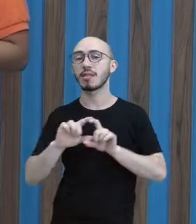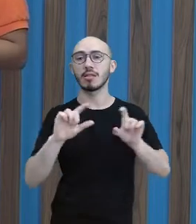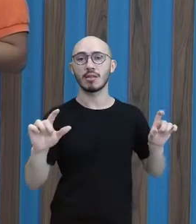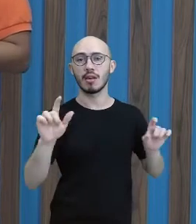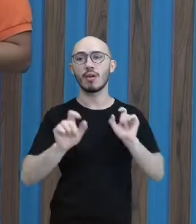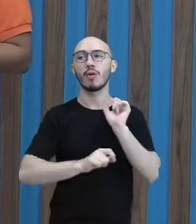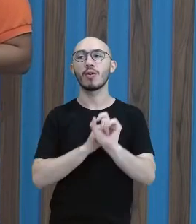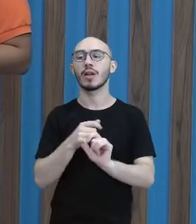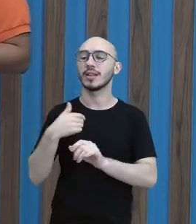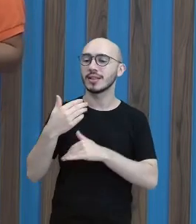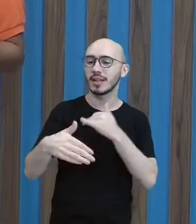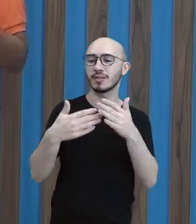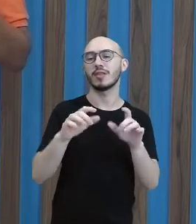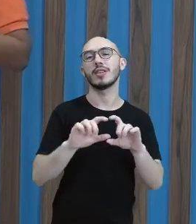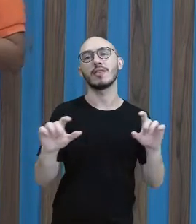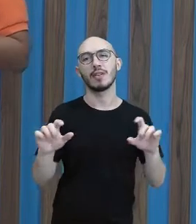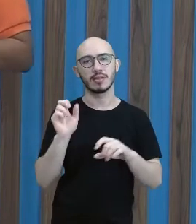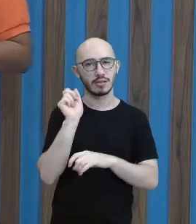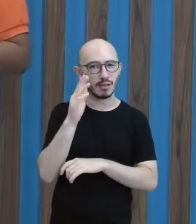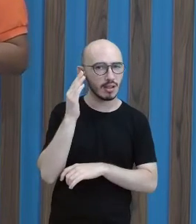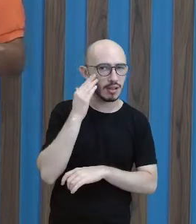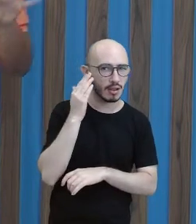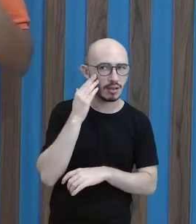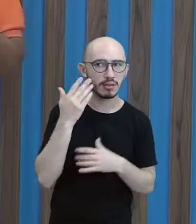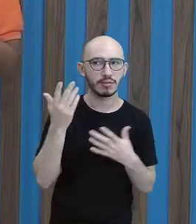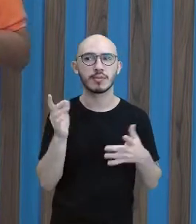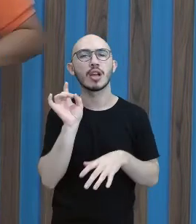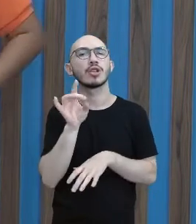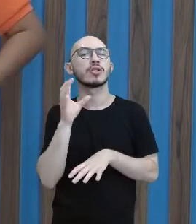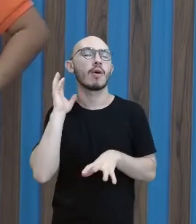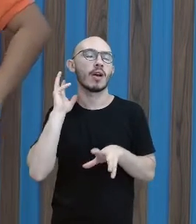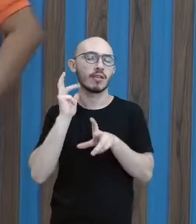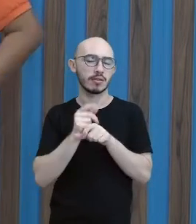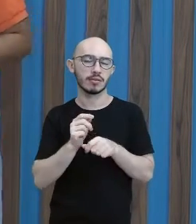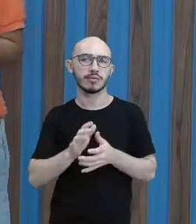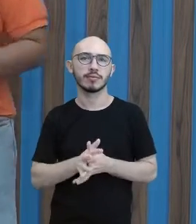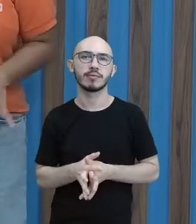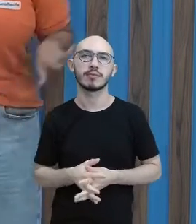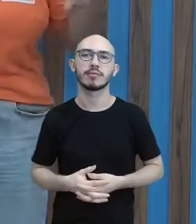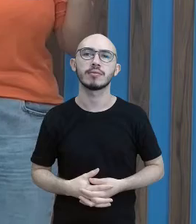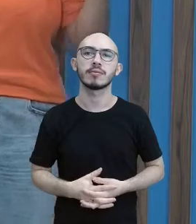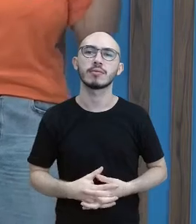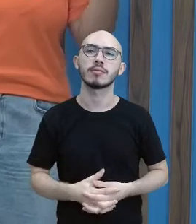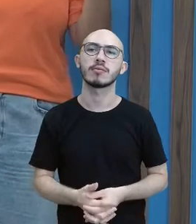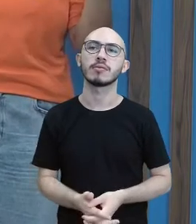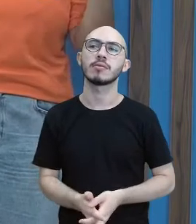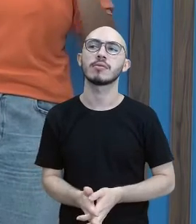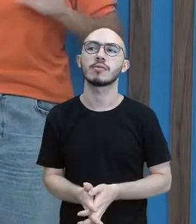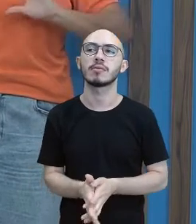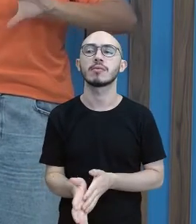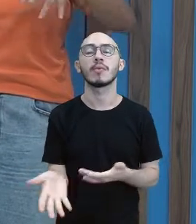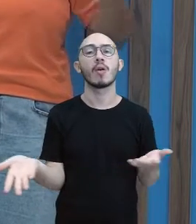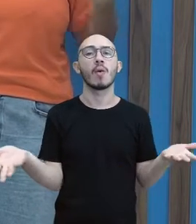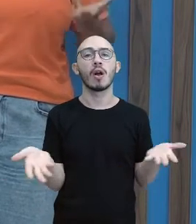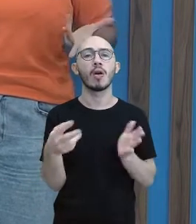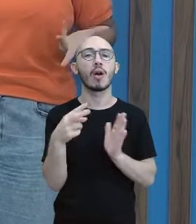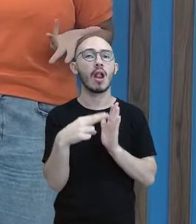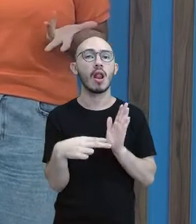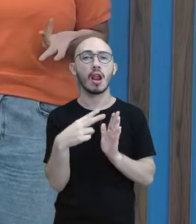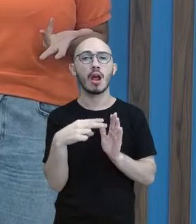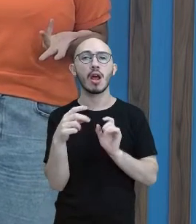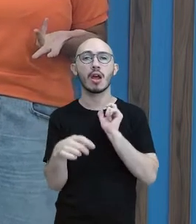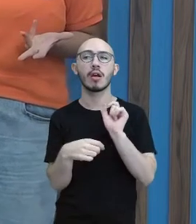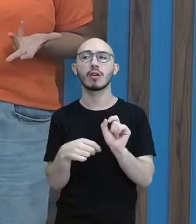forma desenvolvida. Tranquilo, gente? Isso aqui foi só uma revisãozinha. E aí, vamos ver agora, vamos ler novas duplas